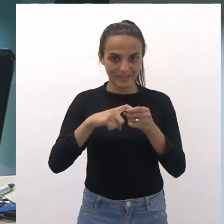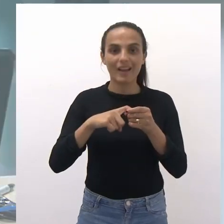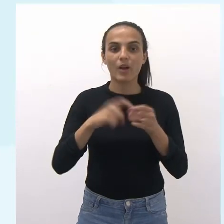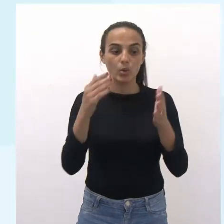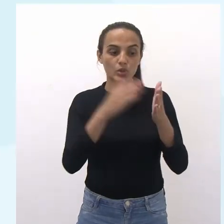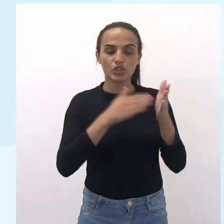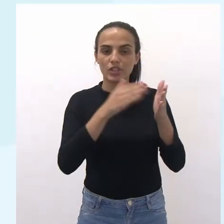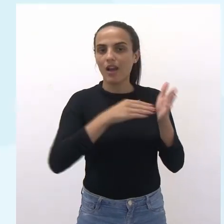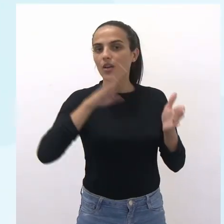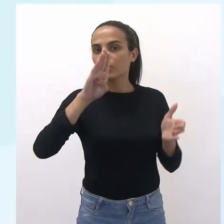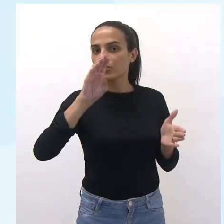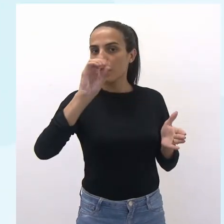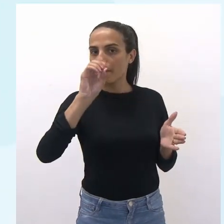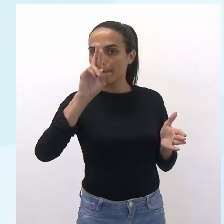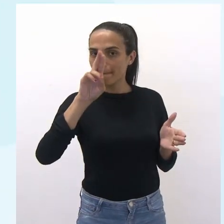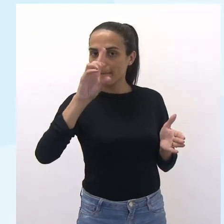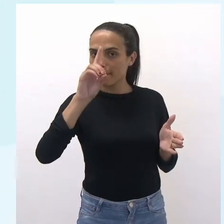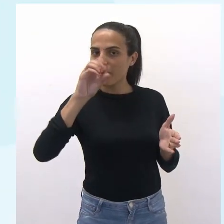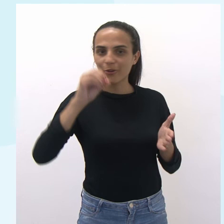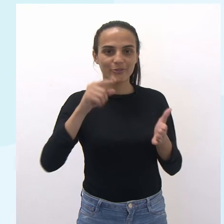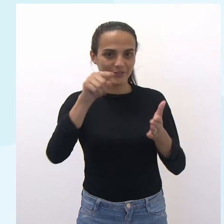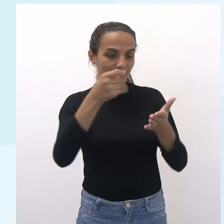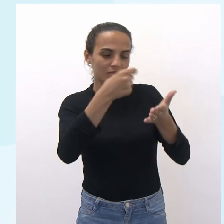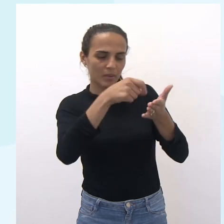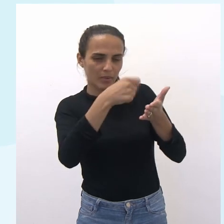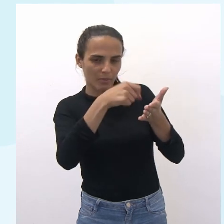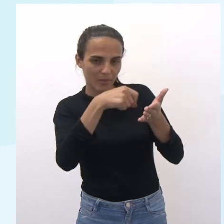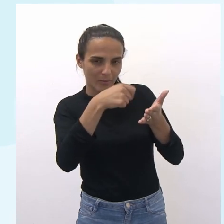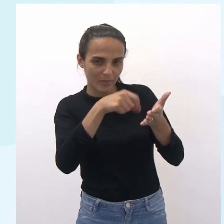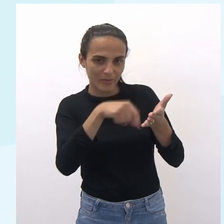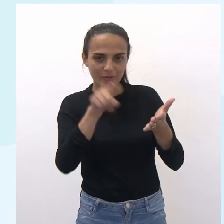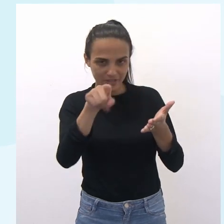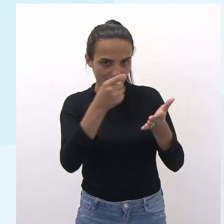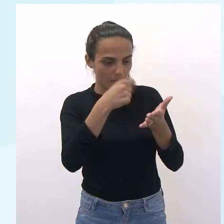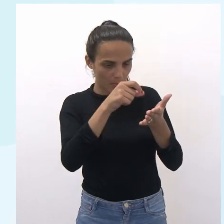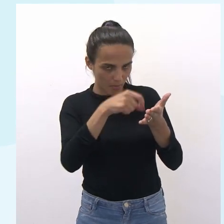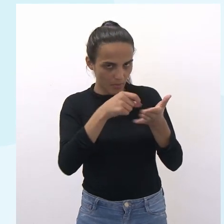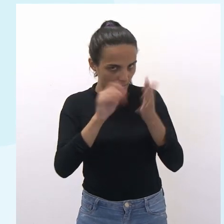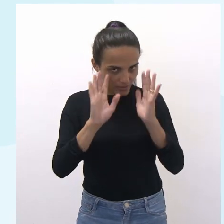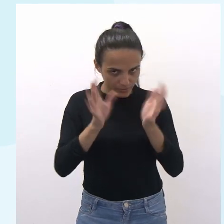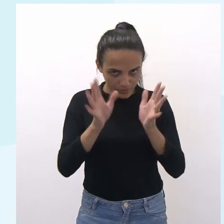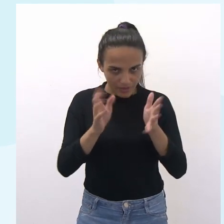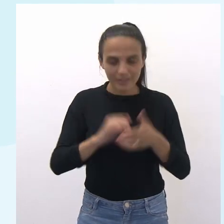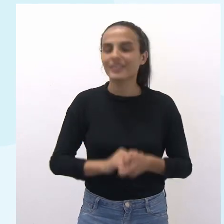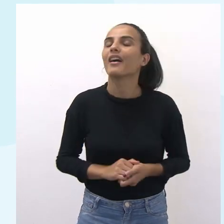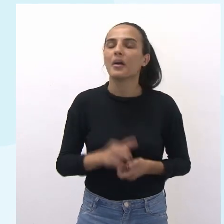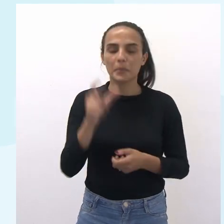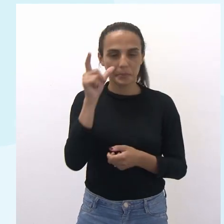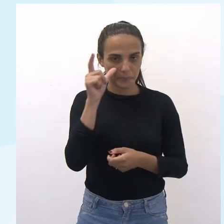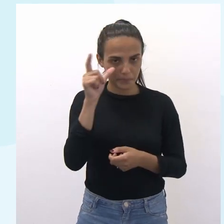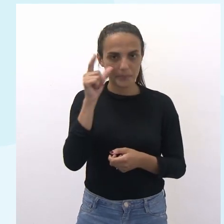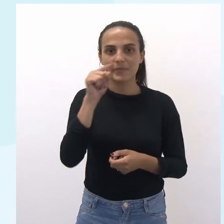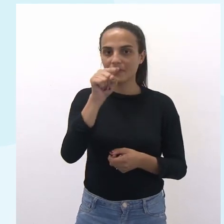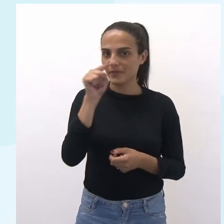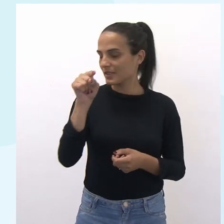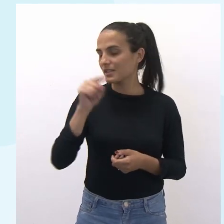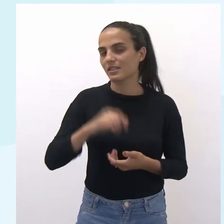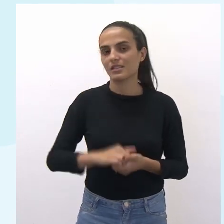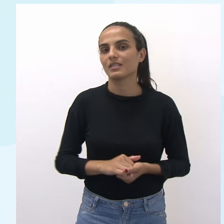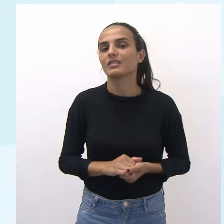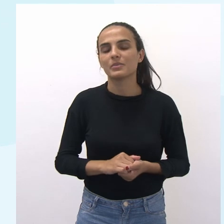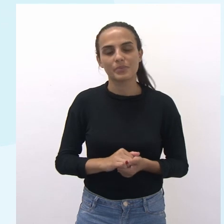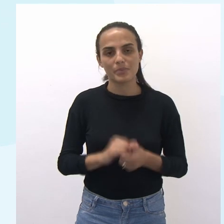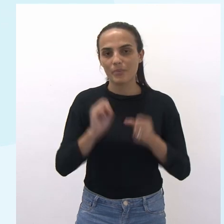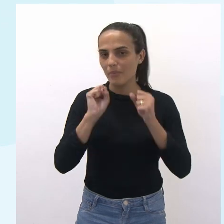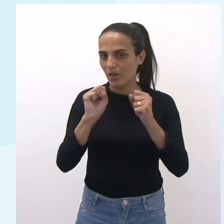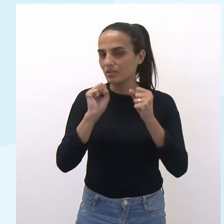bordo. Se estava com você aí as suas anotações ao lado e você registrou, vai ser bem interessante para que vocês possam,